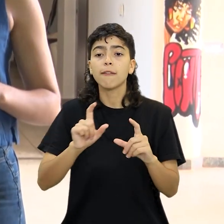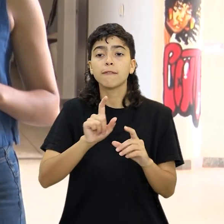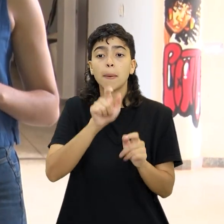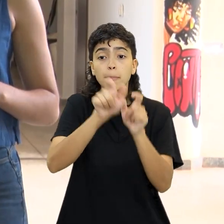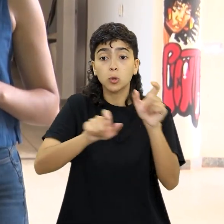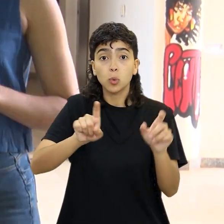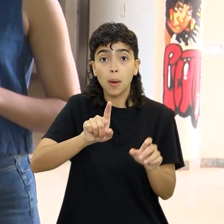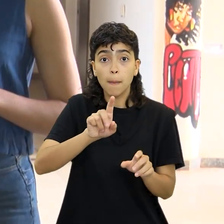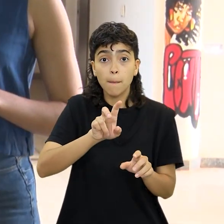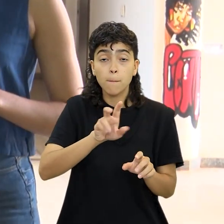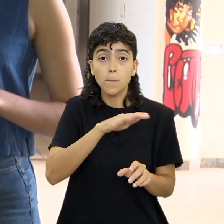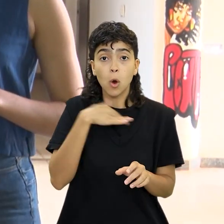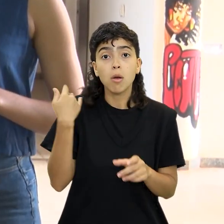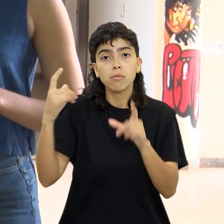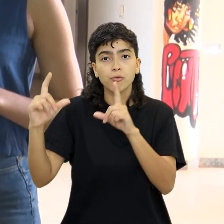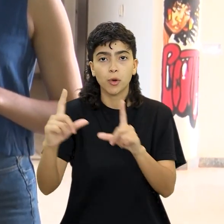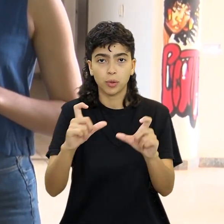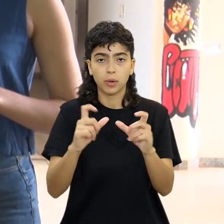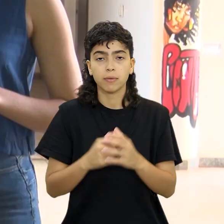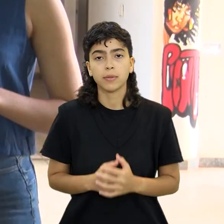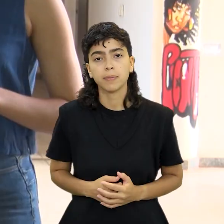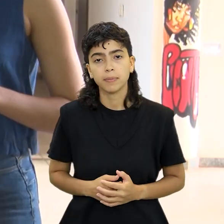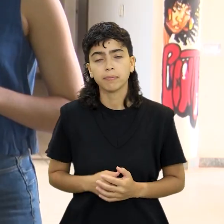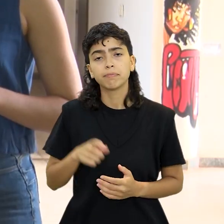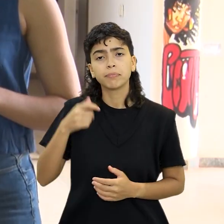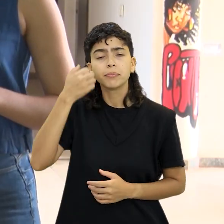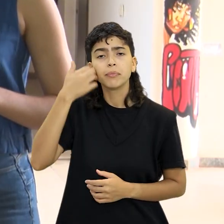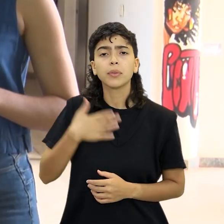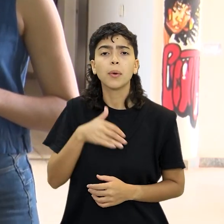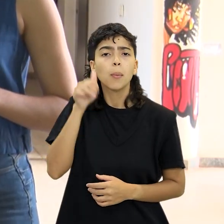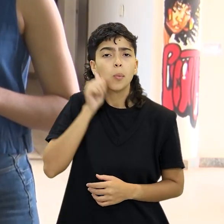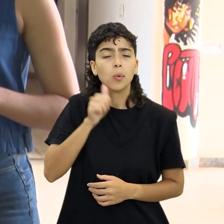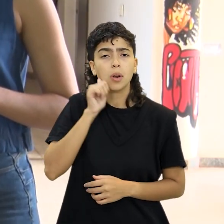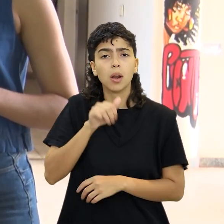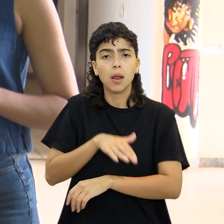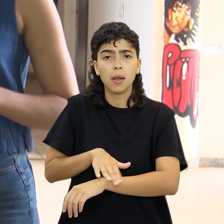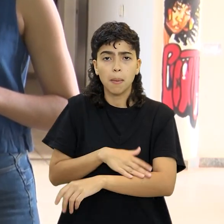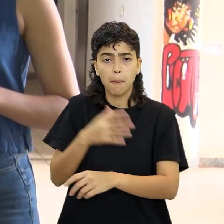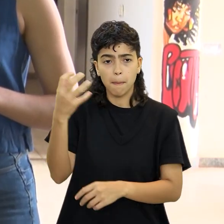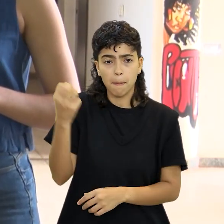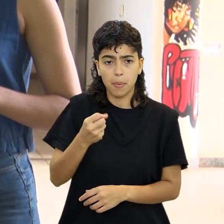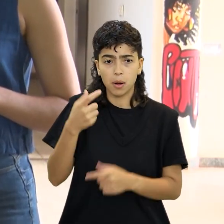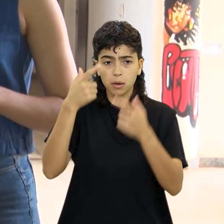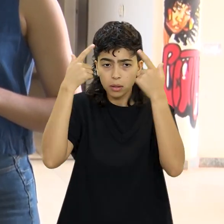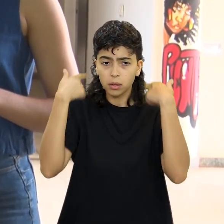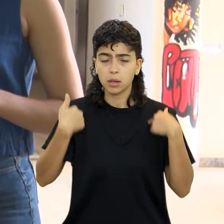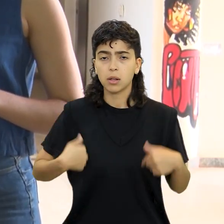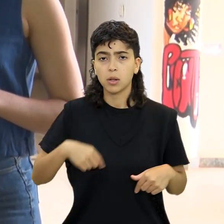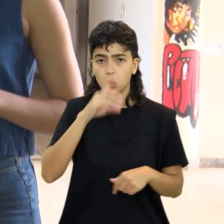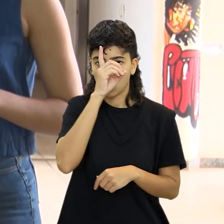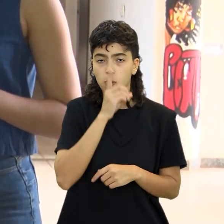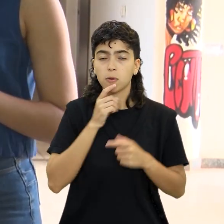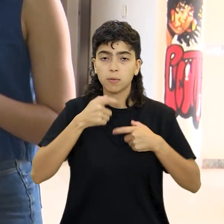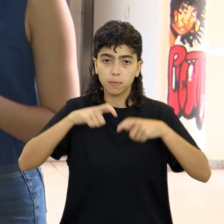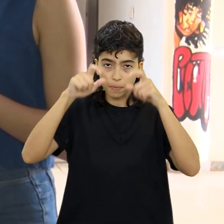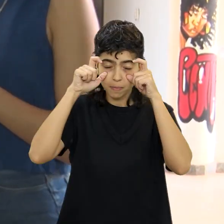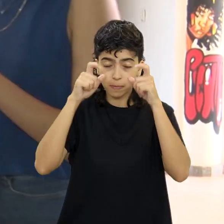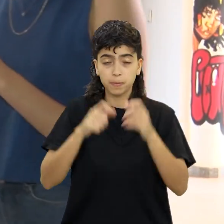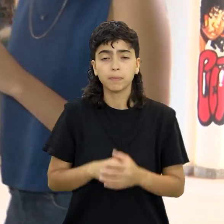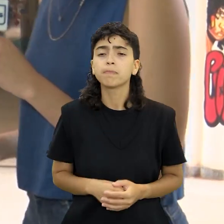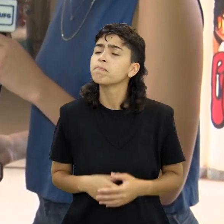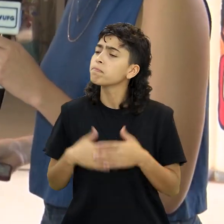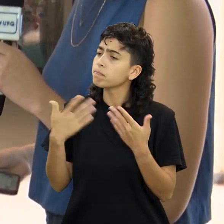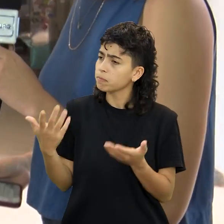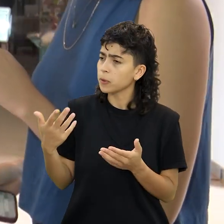forma de expressão. Ela se descreve como mulher branca, de cabelos loiros abaixo dos ombros e usa óculos. Marina,